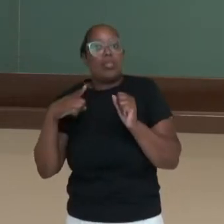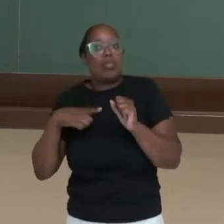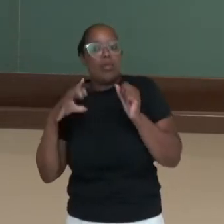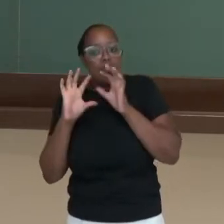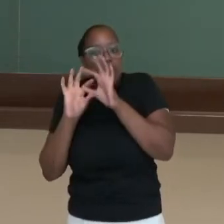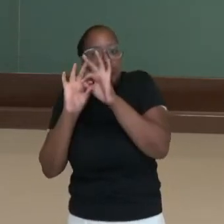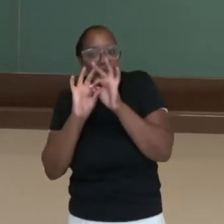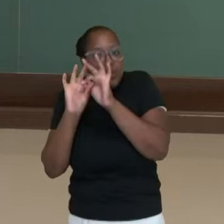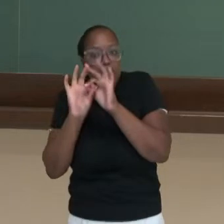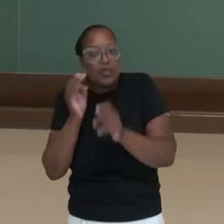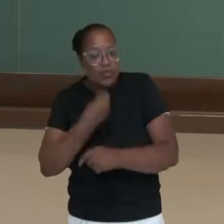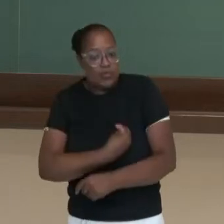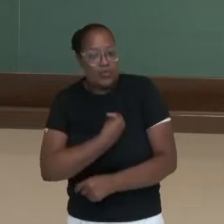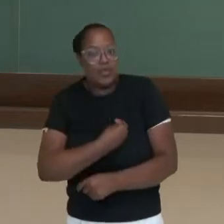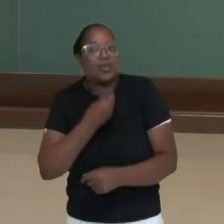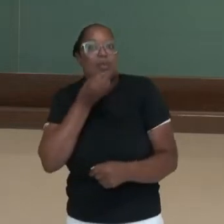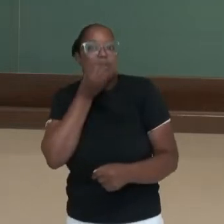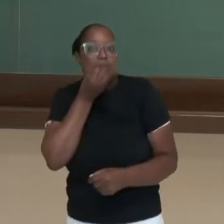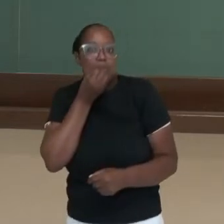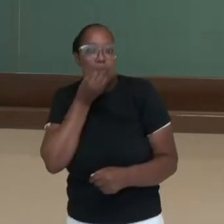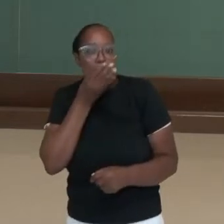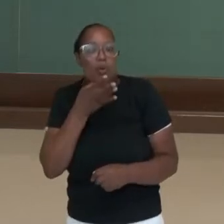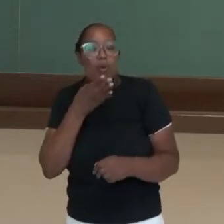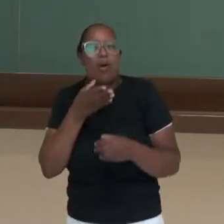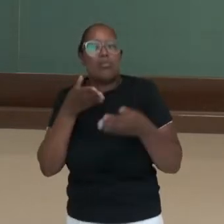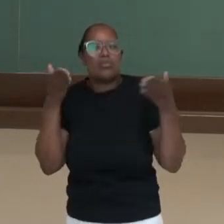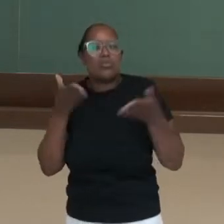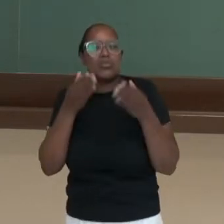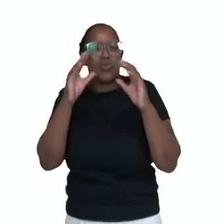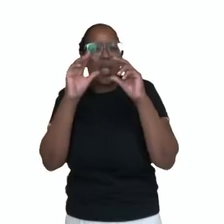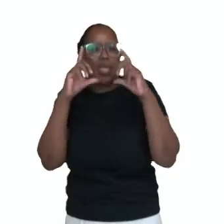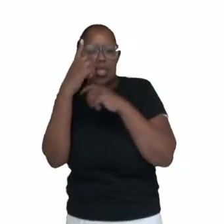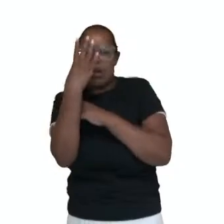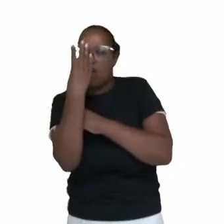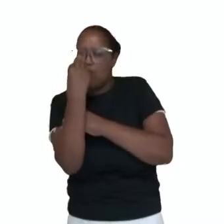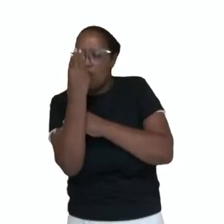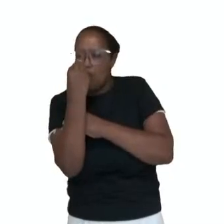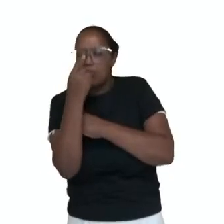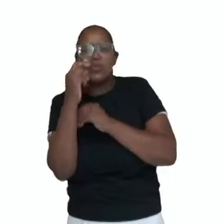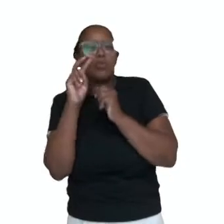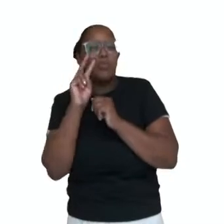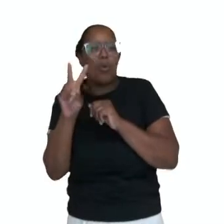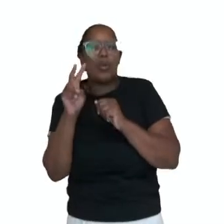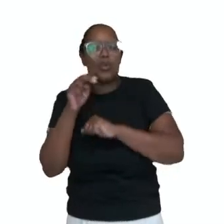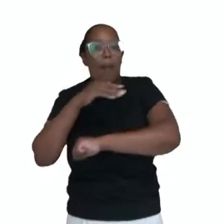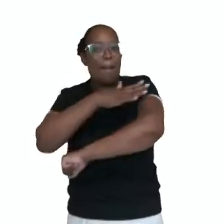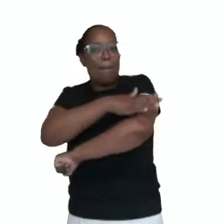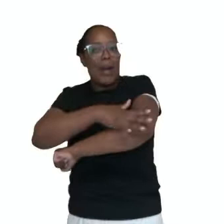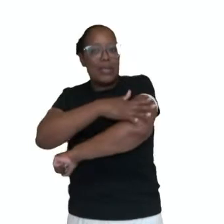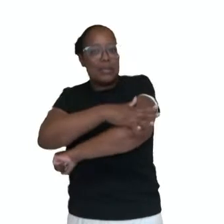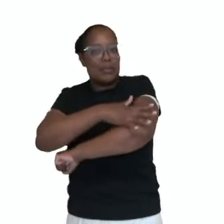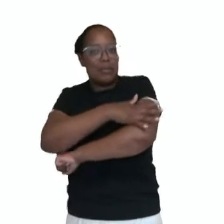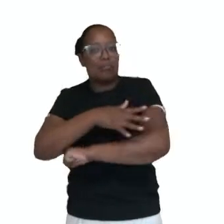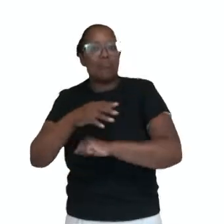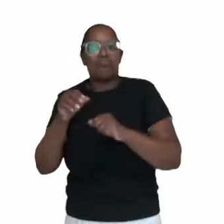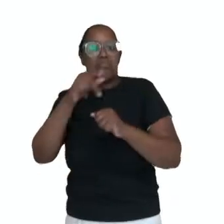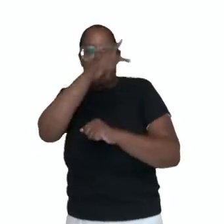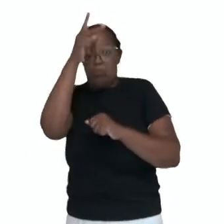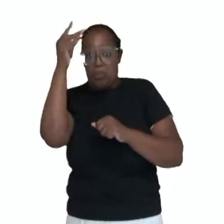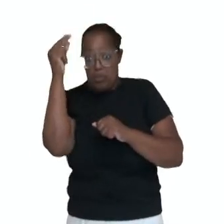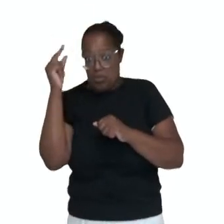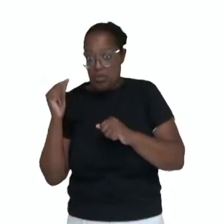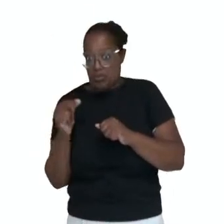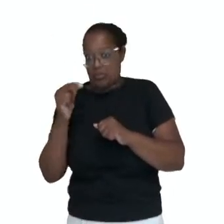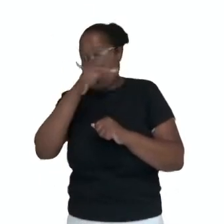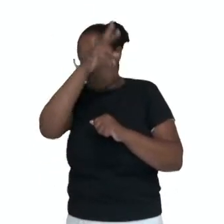harmoniosa nesse espaço, né? No slide tem aí uma foto de uma praça pública, né?